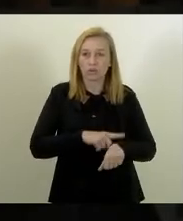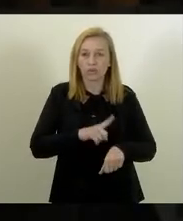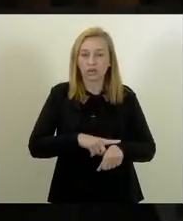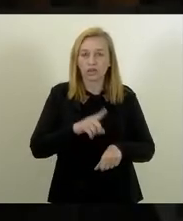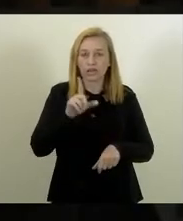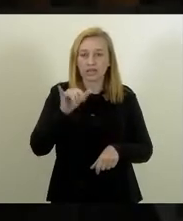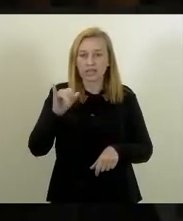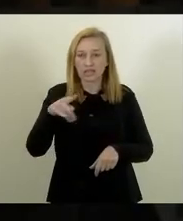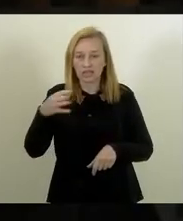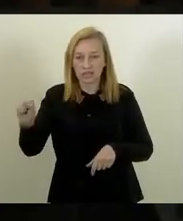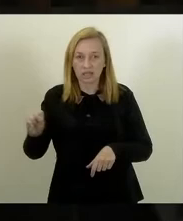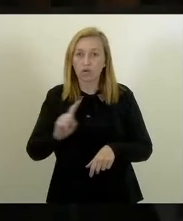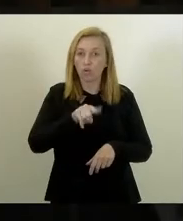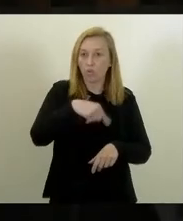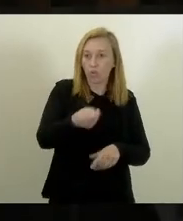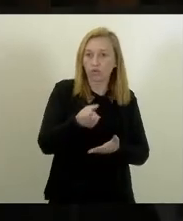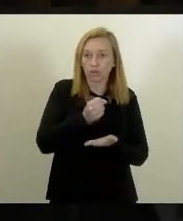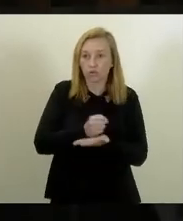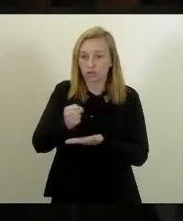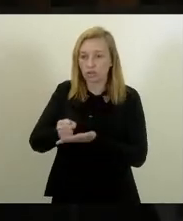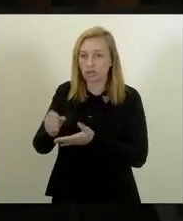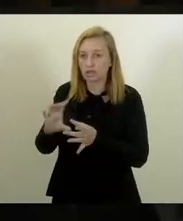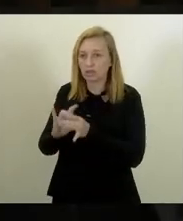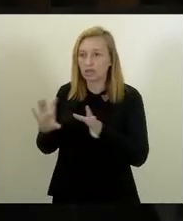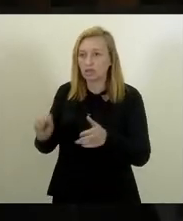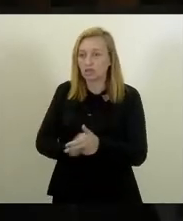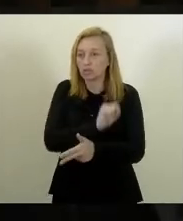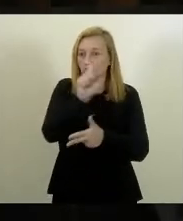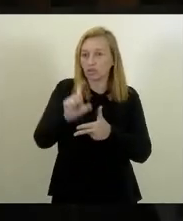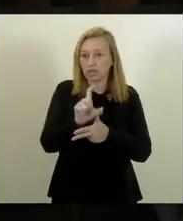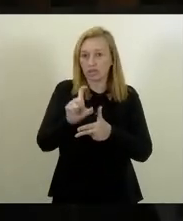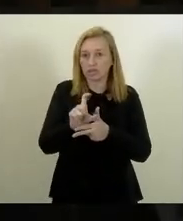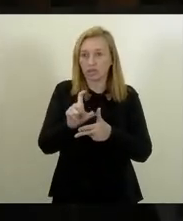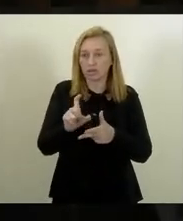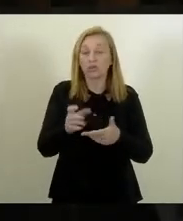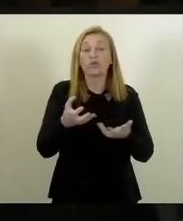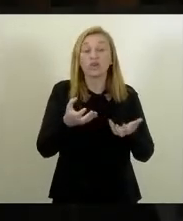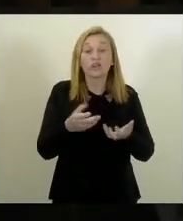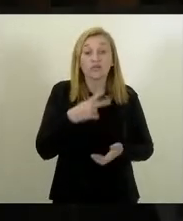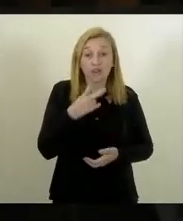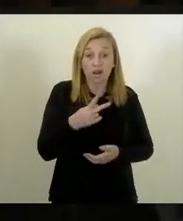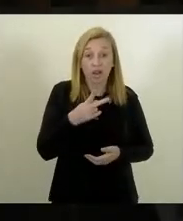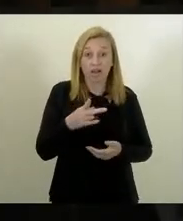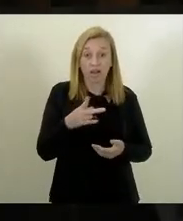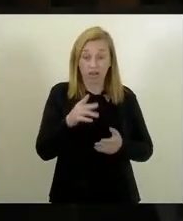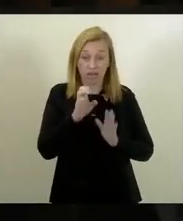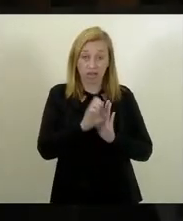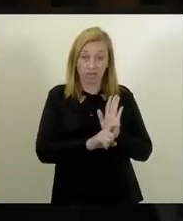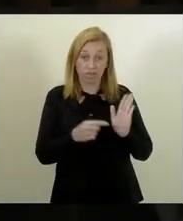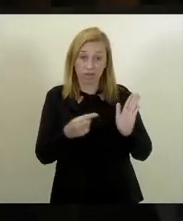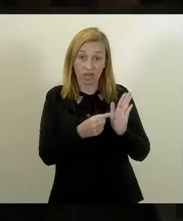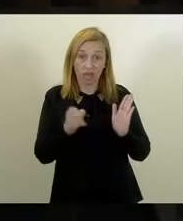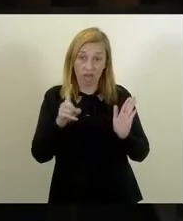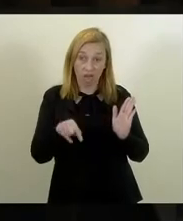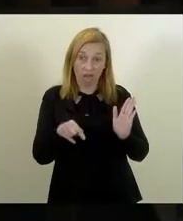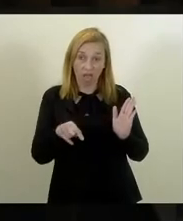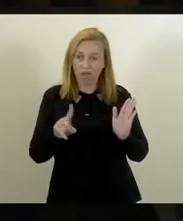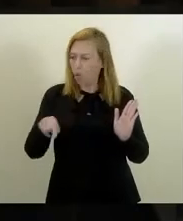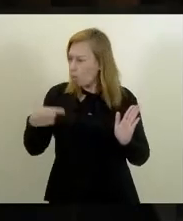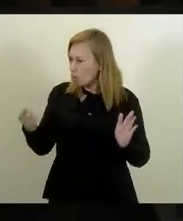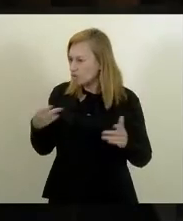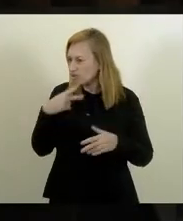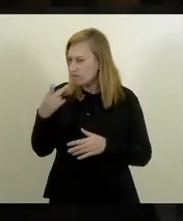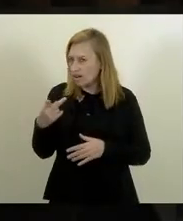do contrato por deliberação do Poder Executivo. O que quer dizer esta emenda é, sem outras